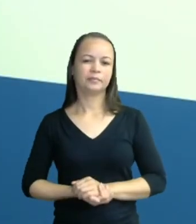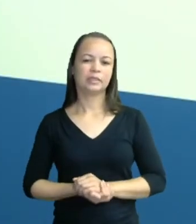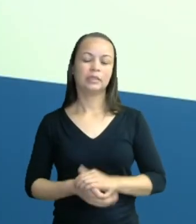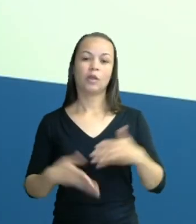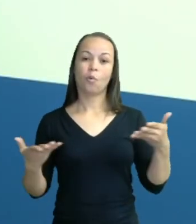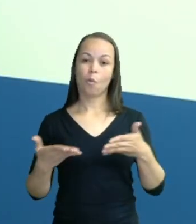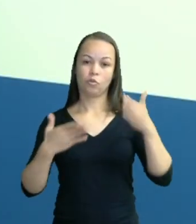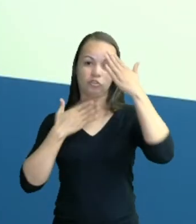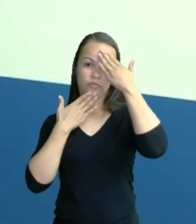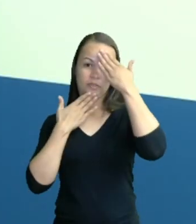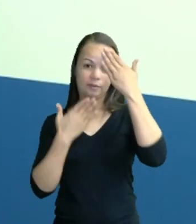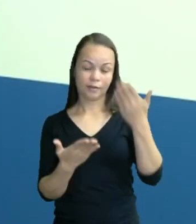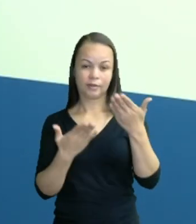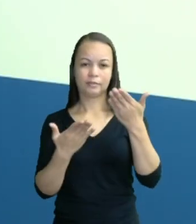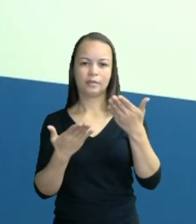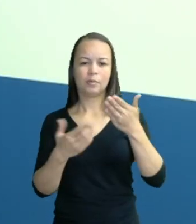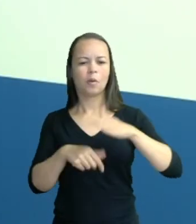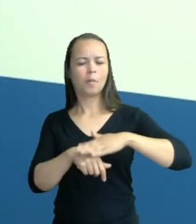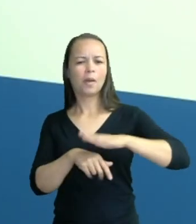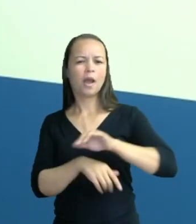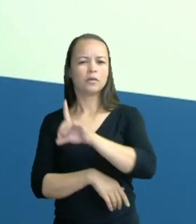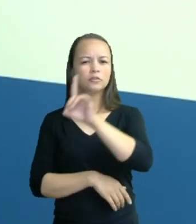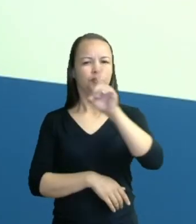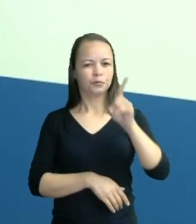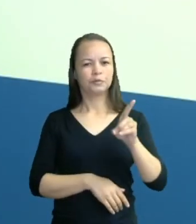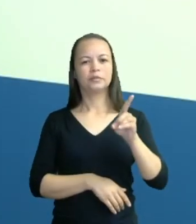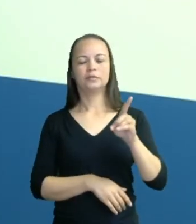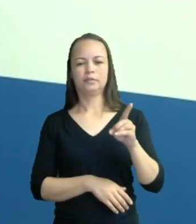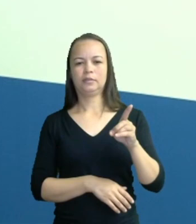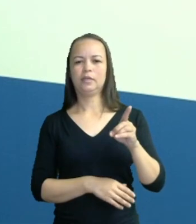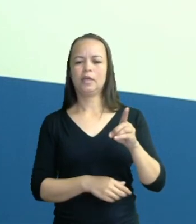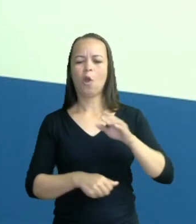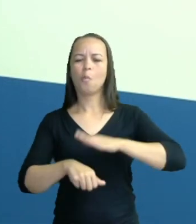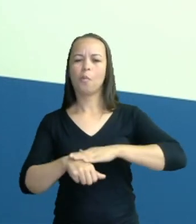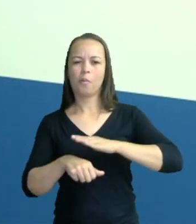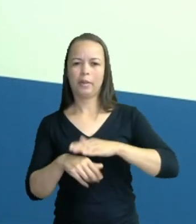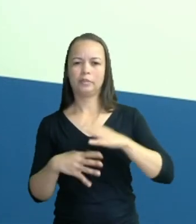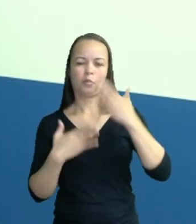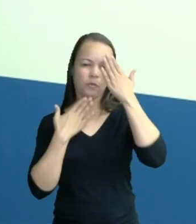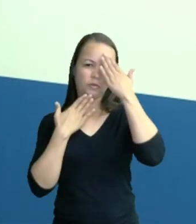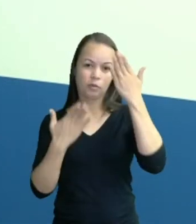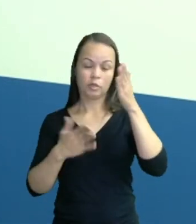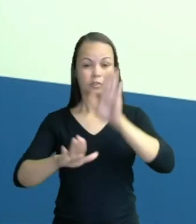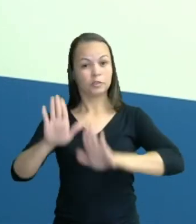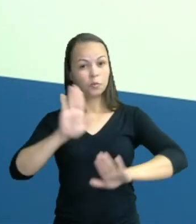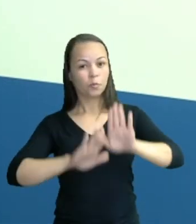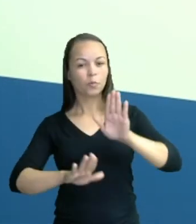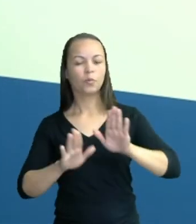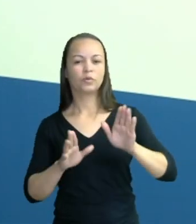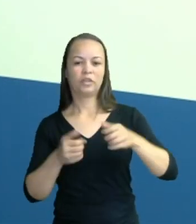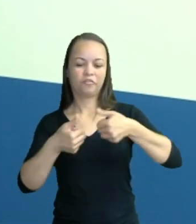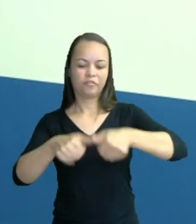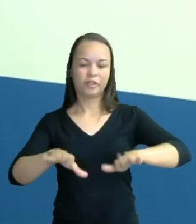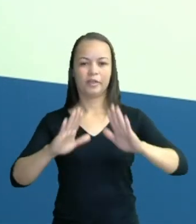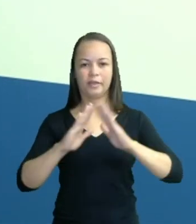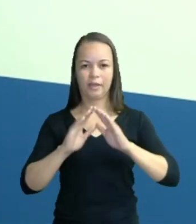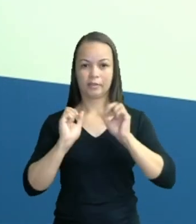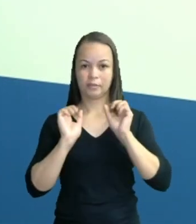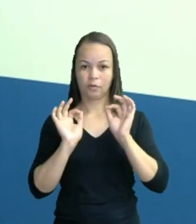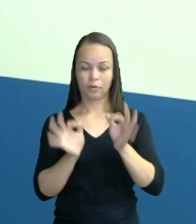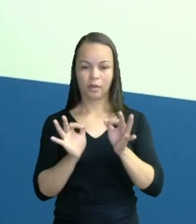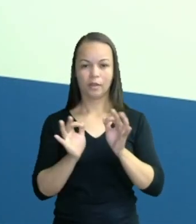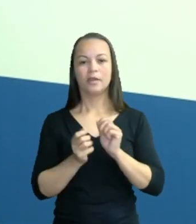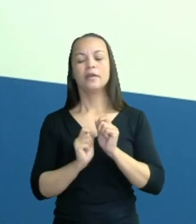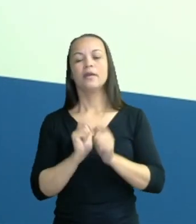aparelhos eletrônicos e o mundo do trabalho, e o desafio que é para você fazer e gravar, né? Faz ou uma